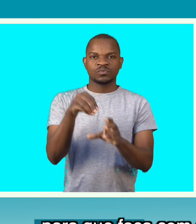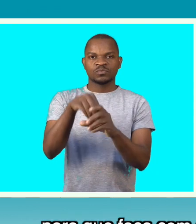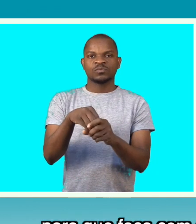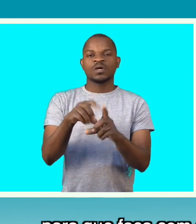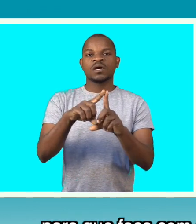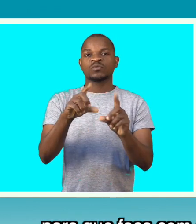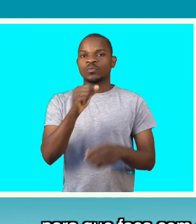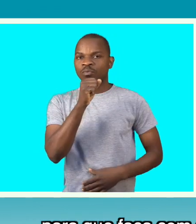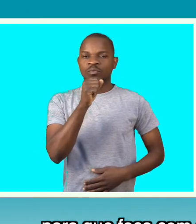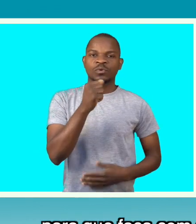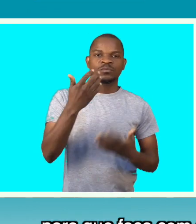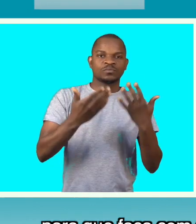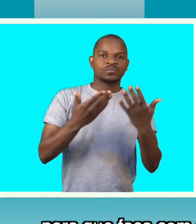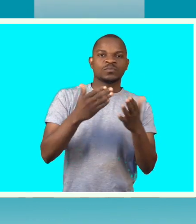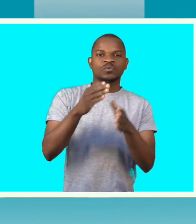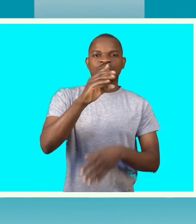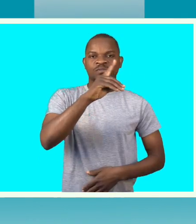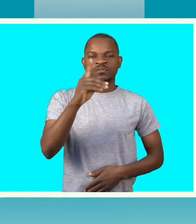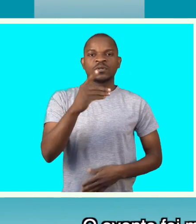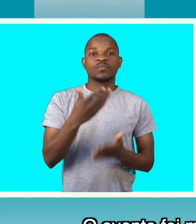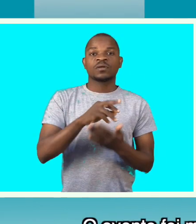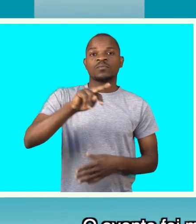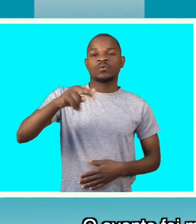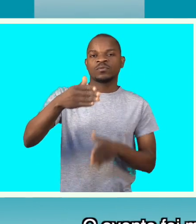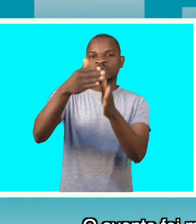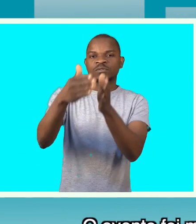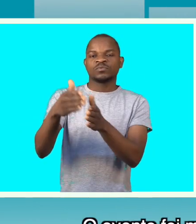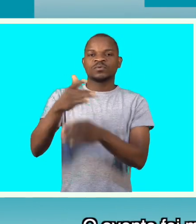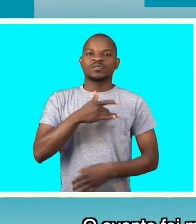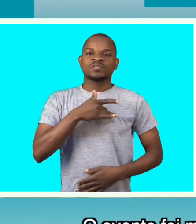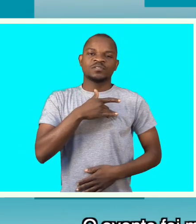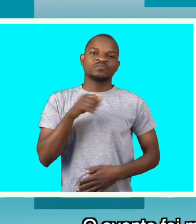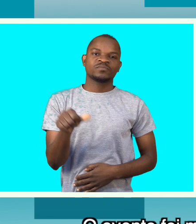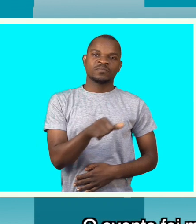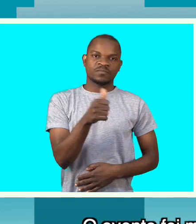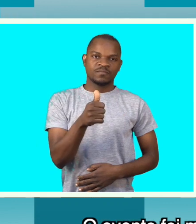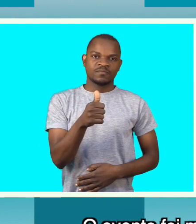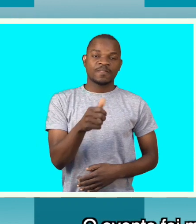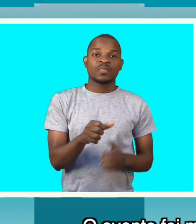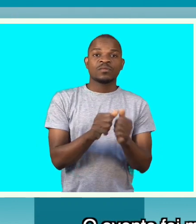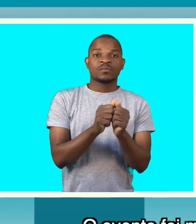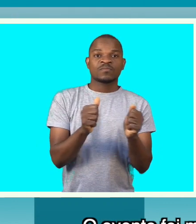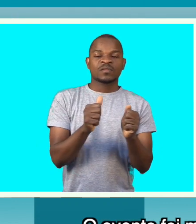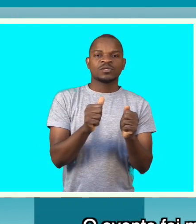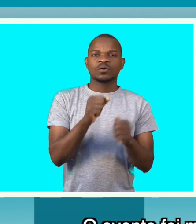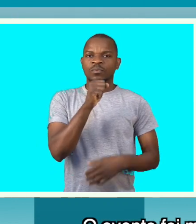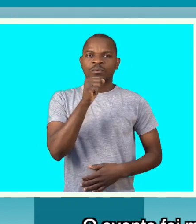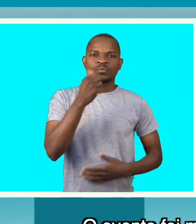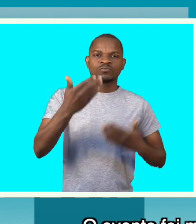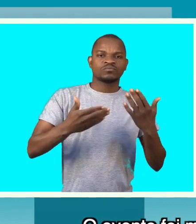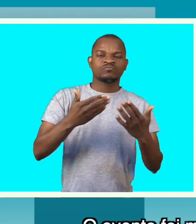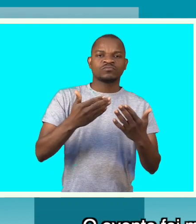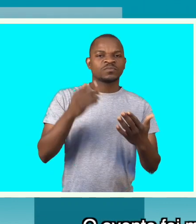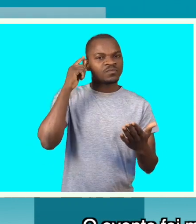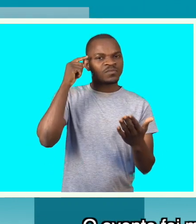que façamos com que os outros se sintam bem melhor. Foi maravilhoso. É um evento que acaba trazendo todo